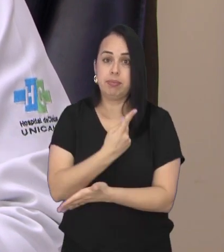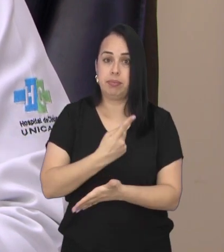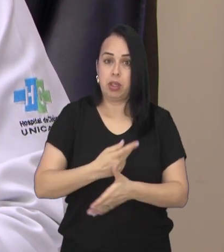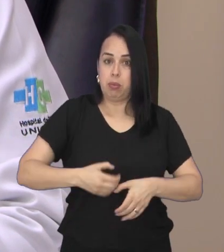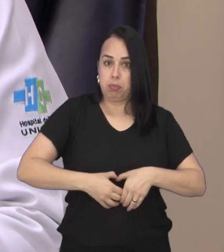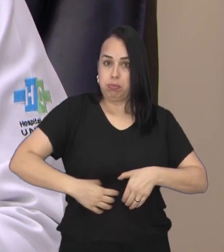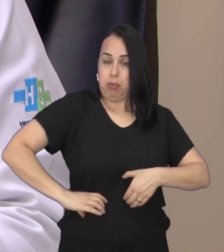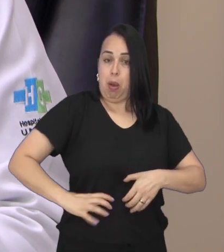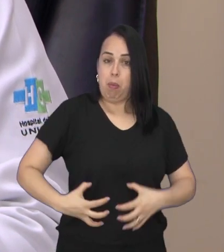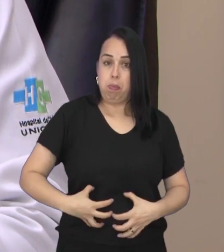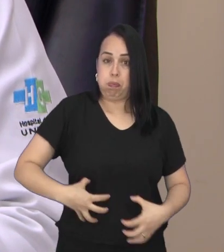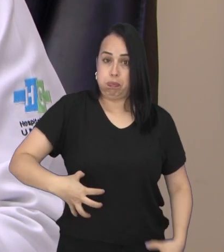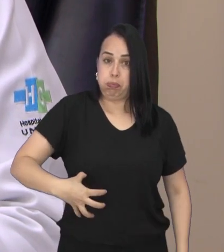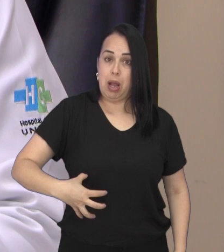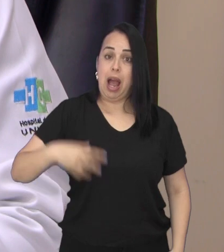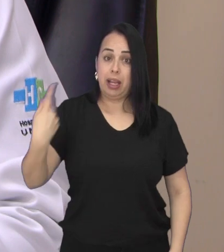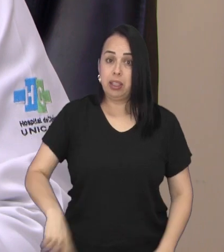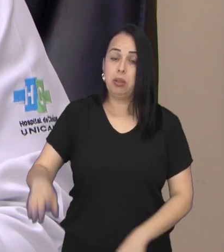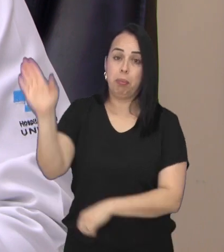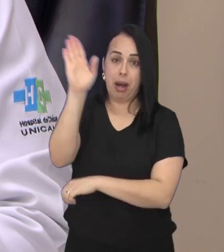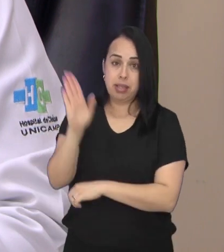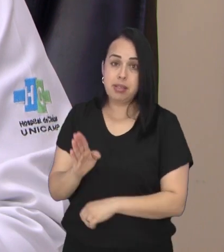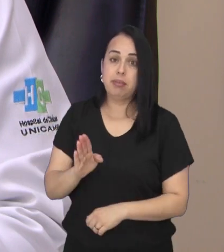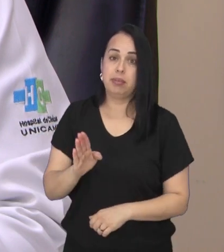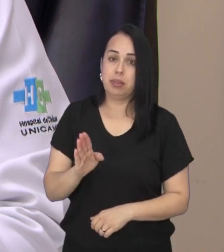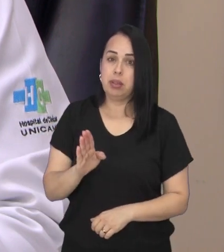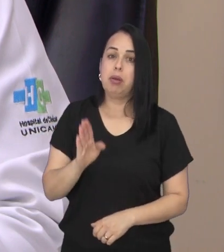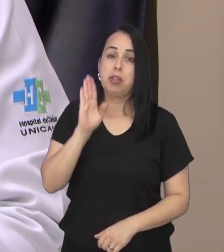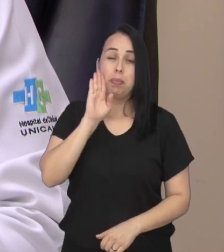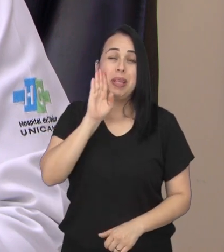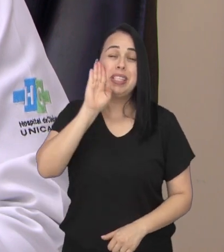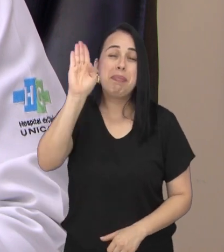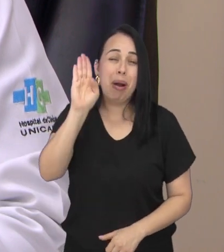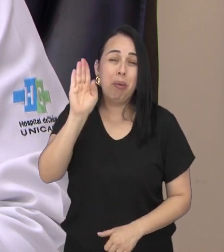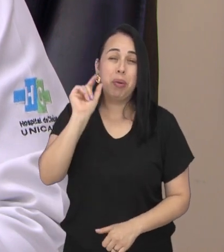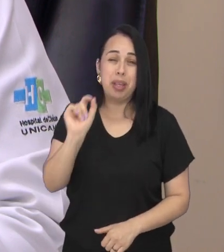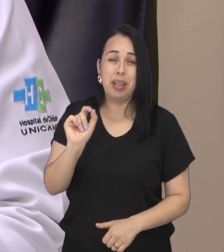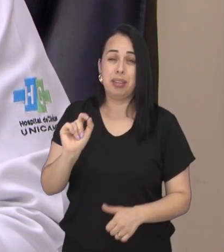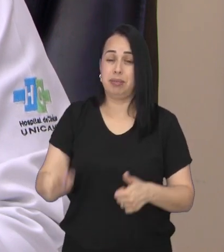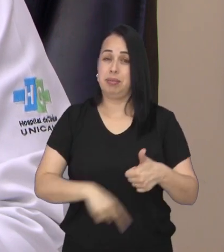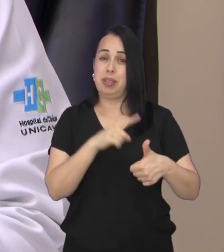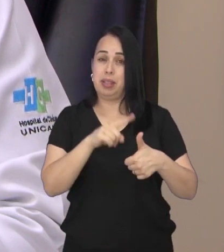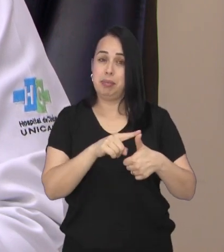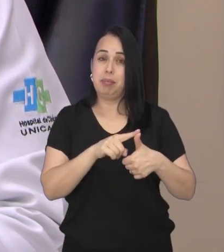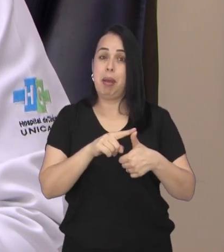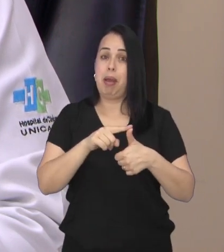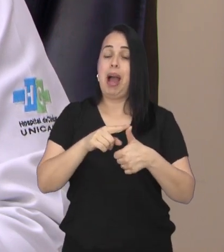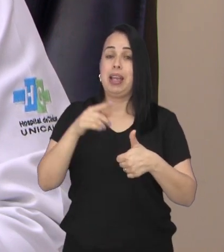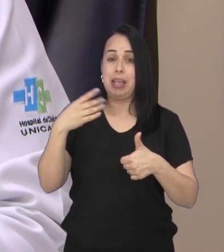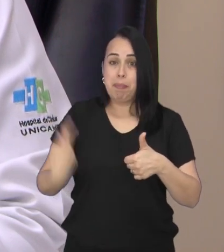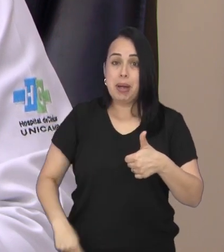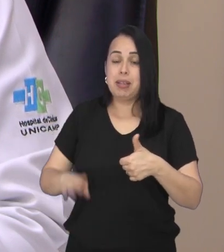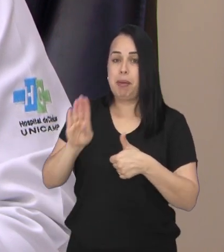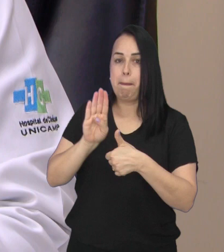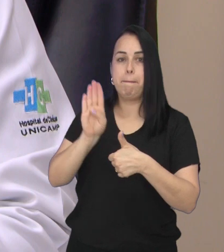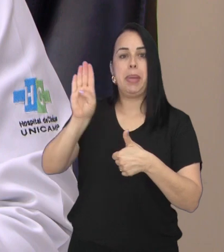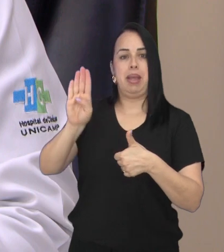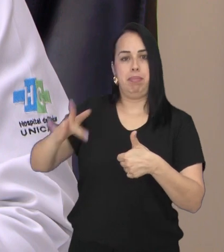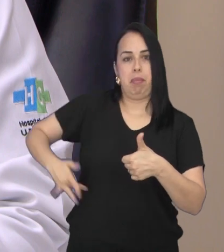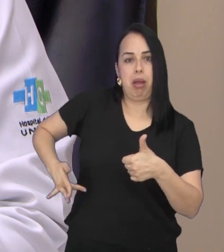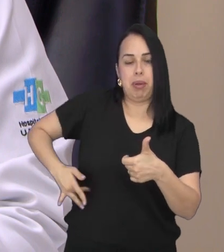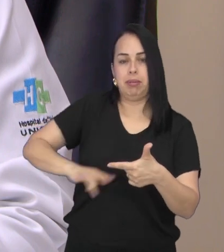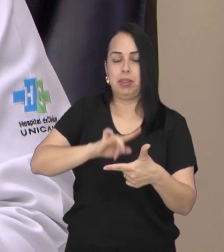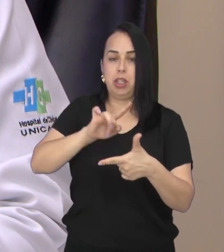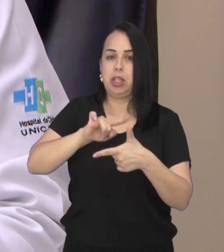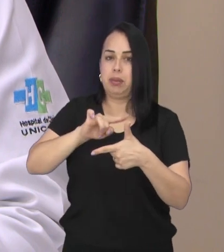esse status inflamatório do fígado aqui no nosso país as principais são as hepatites B e C